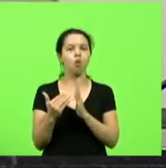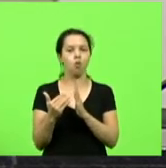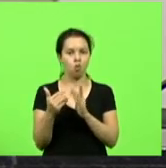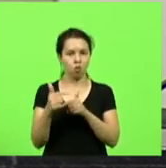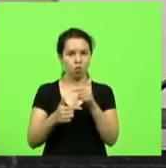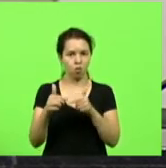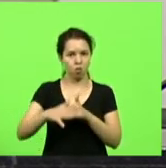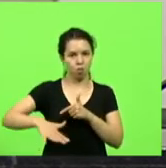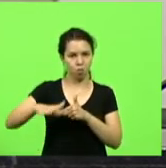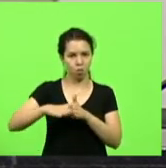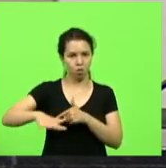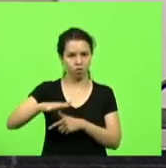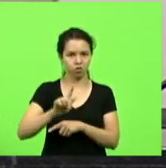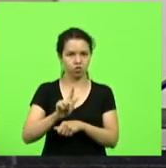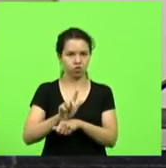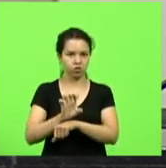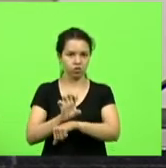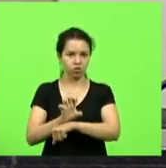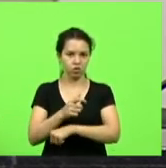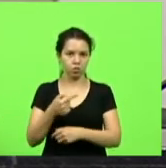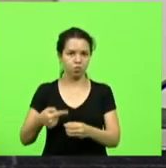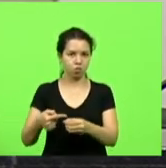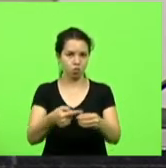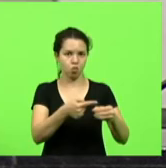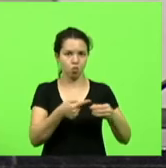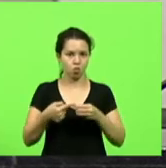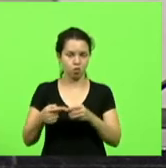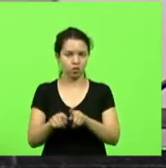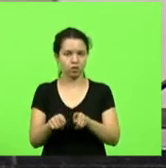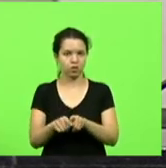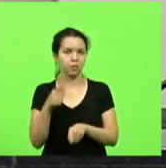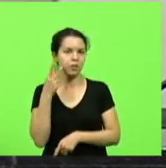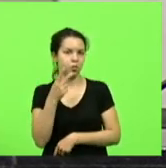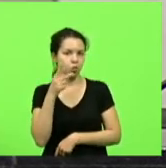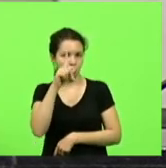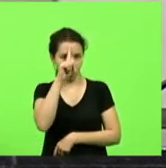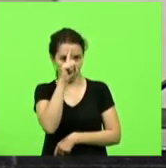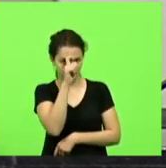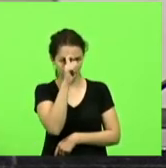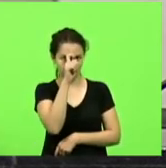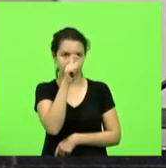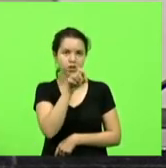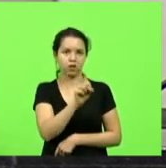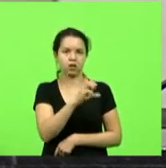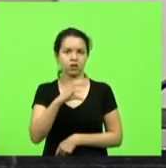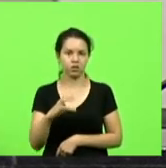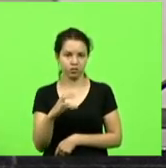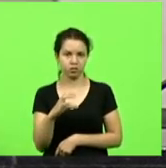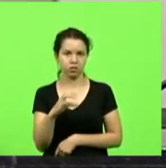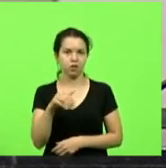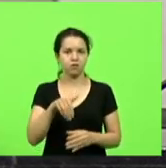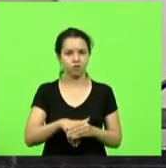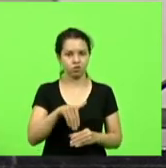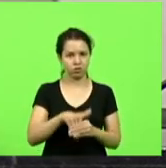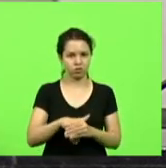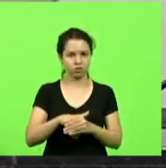gestões estadual e municipais, bem como da política hospitalar catarinense. Em votação,